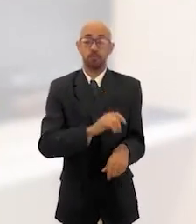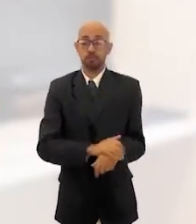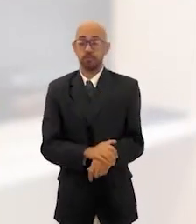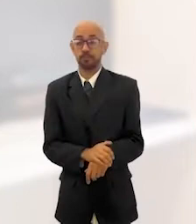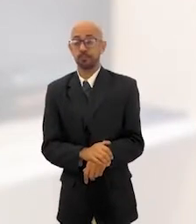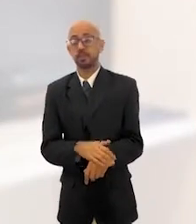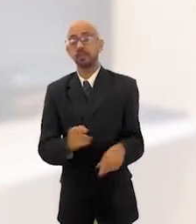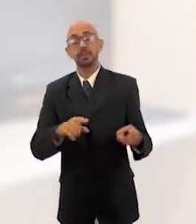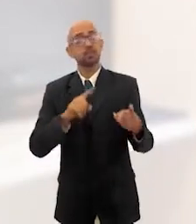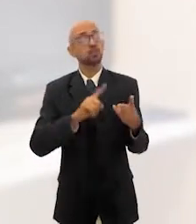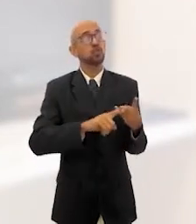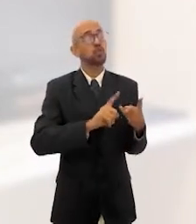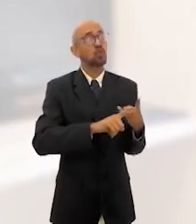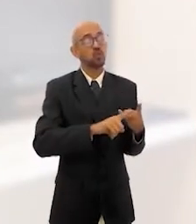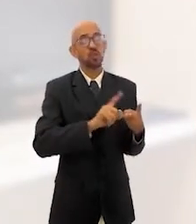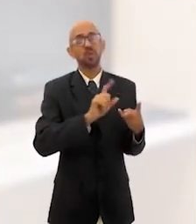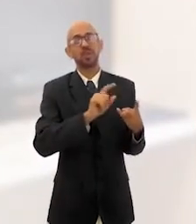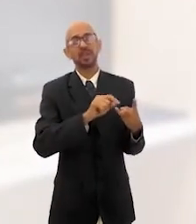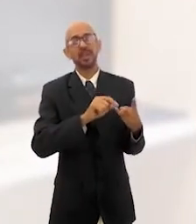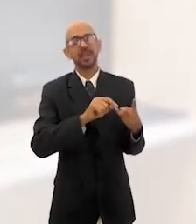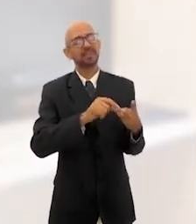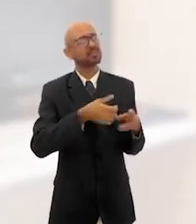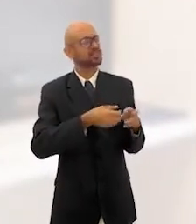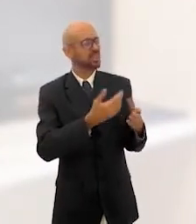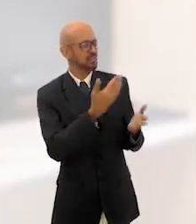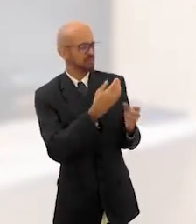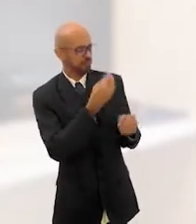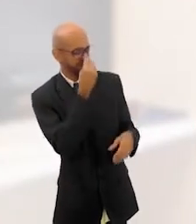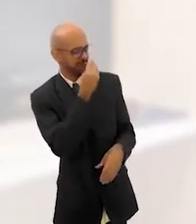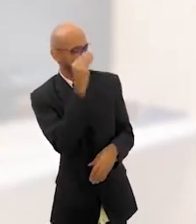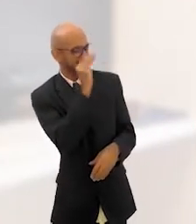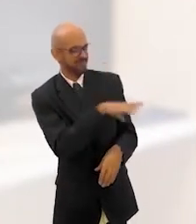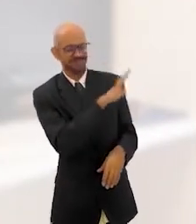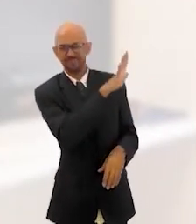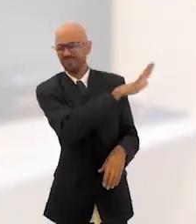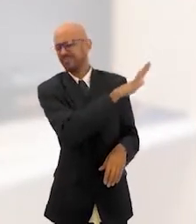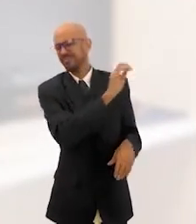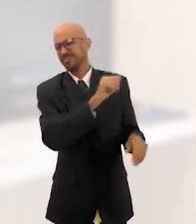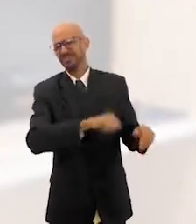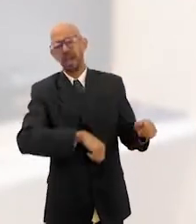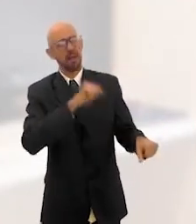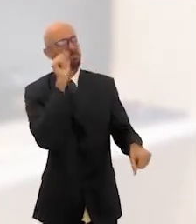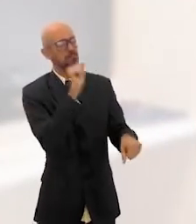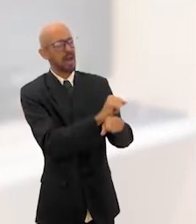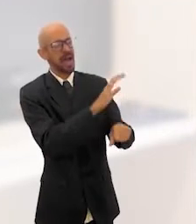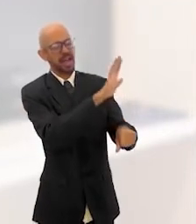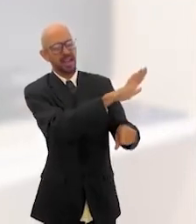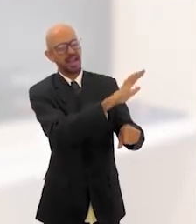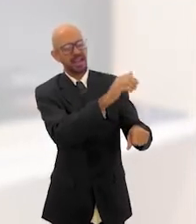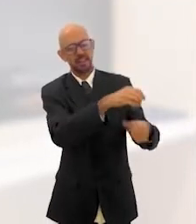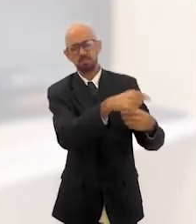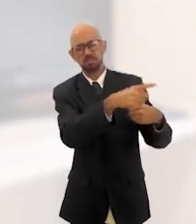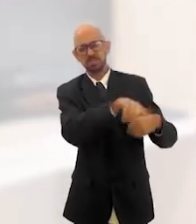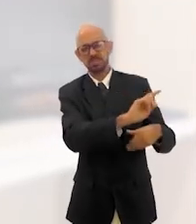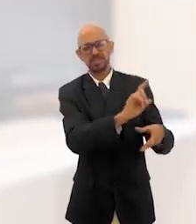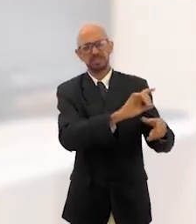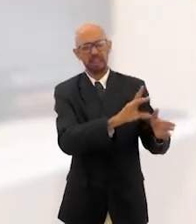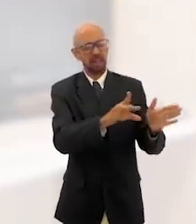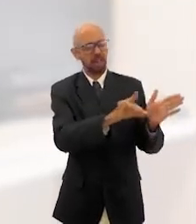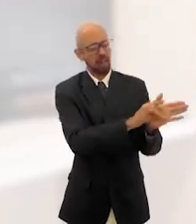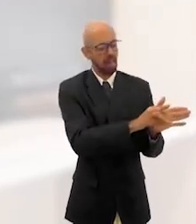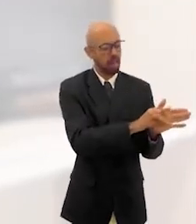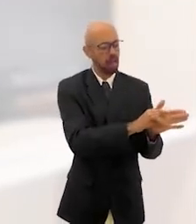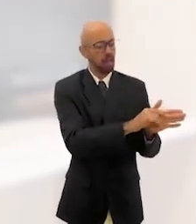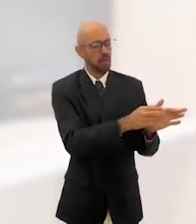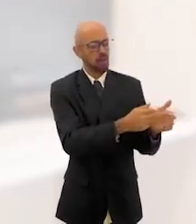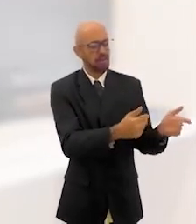isso. E a segunda é essa, do desapego. As pessoas falam tanto assim: ah, desapego, desapego, desapego. E a criança tem